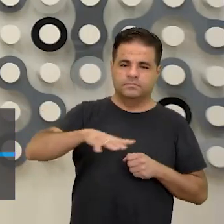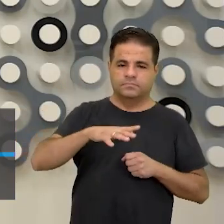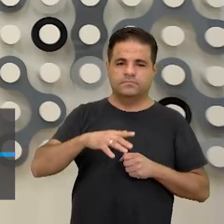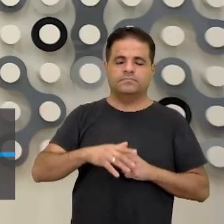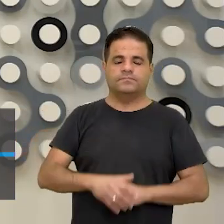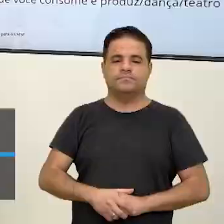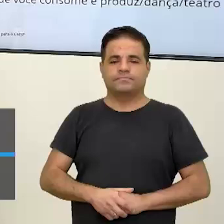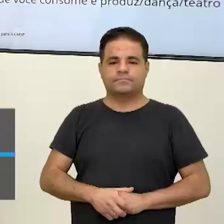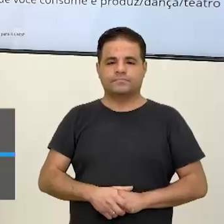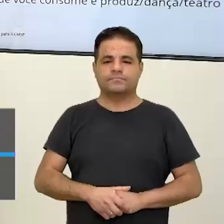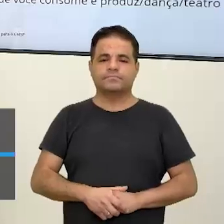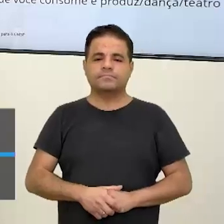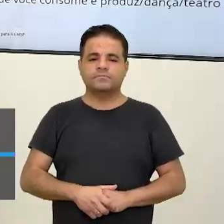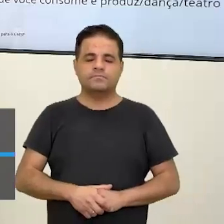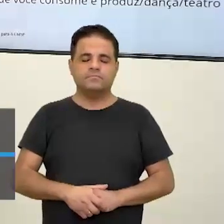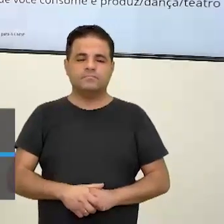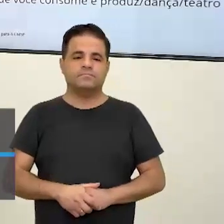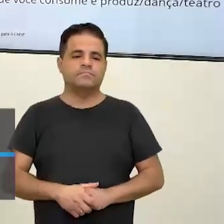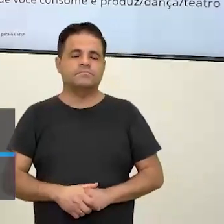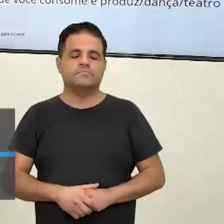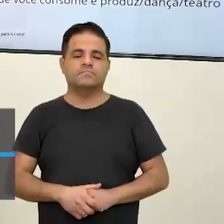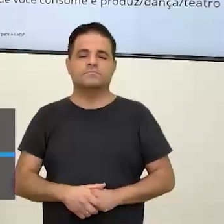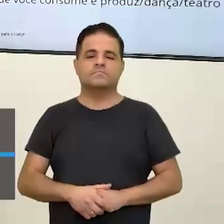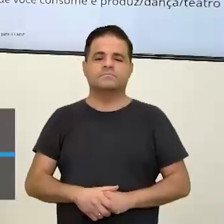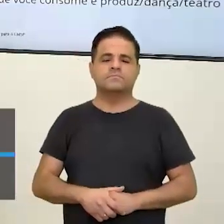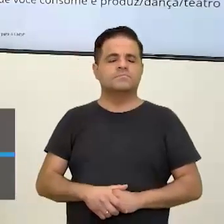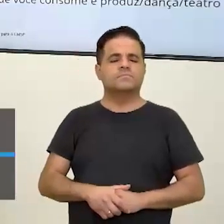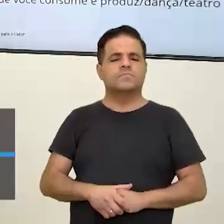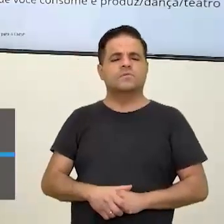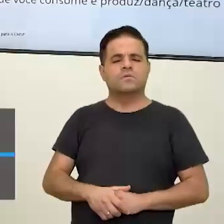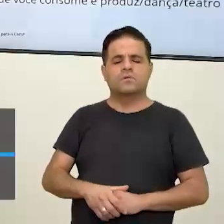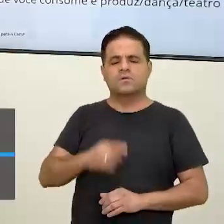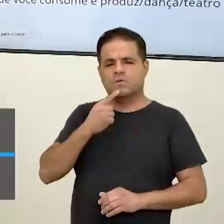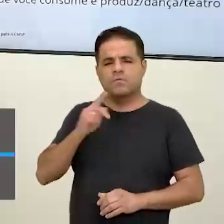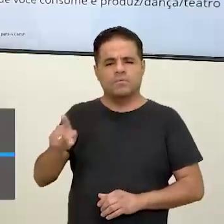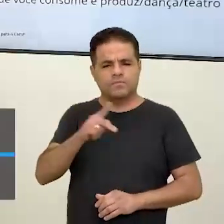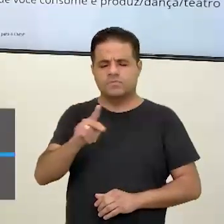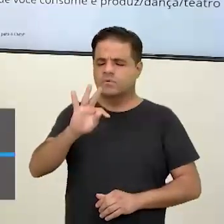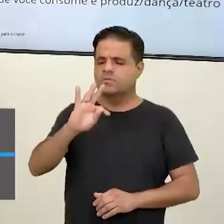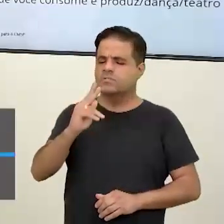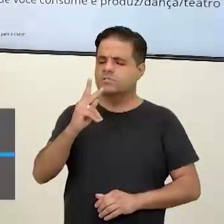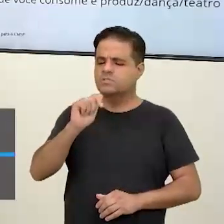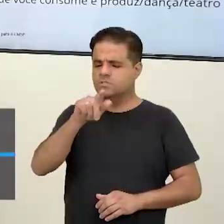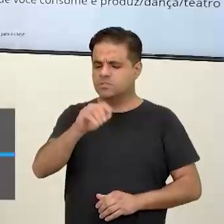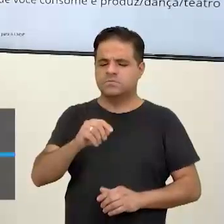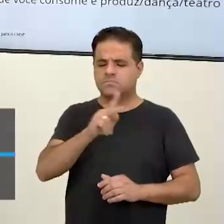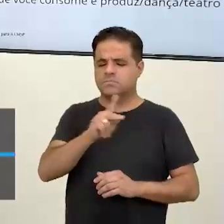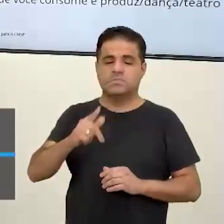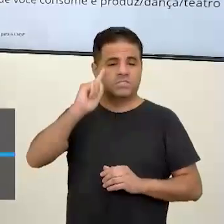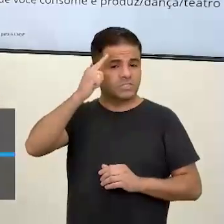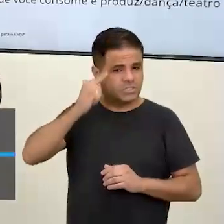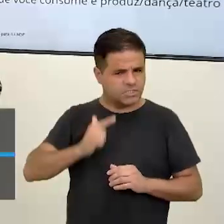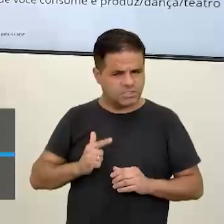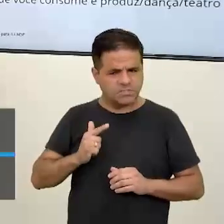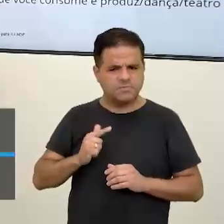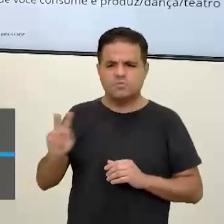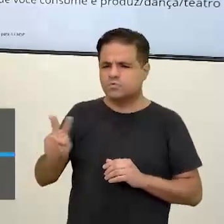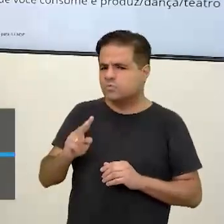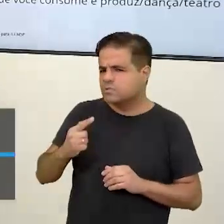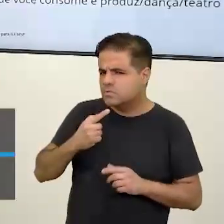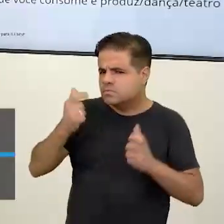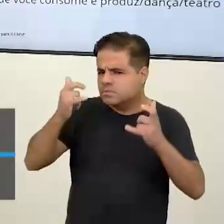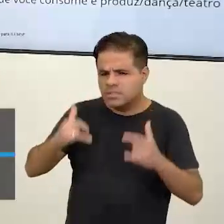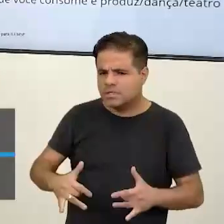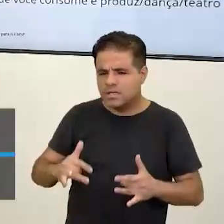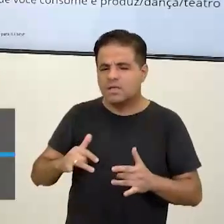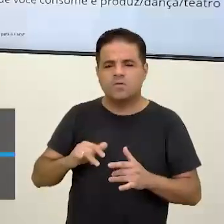cultural, né? E esse é um ponto. O que nós estamos falando? Será que o professor Thiago e a professora Jennifer, eles estão dizendo para a